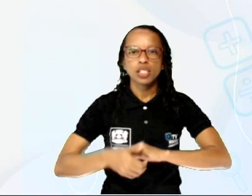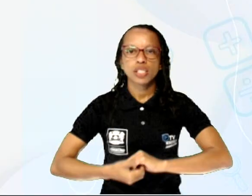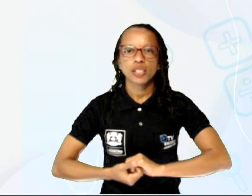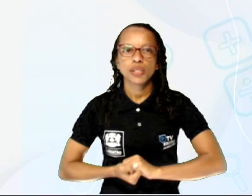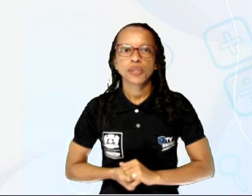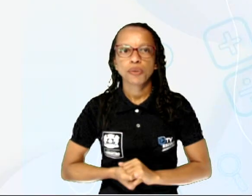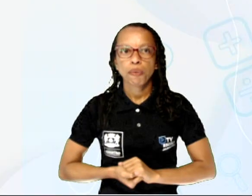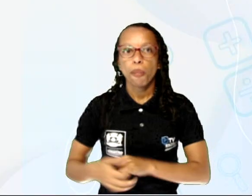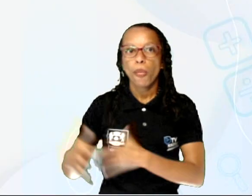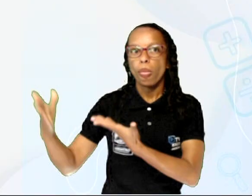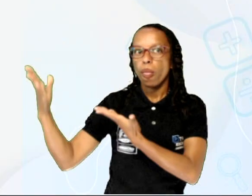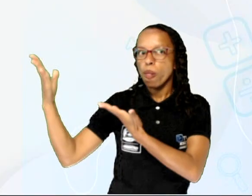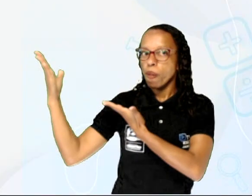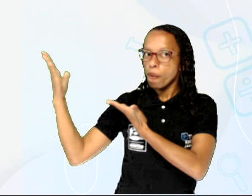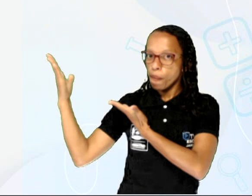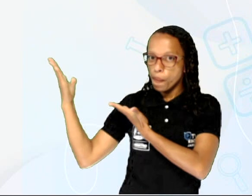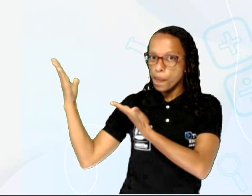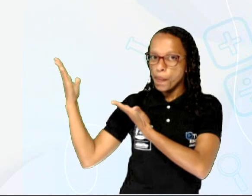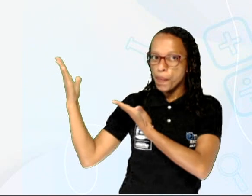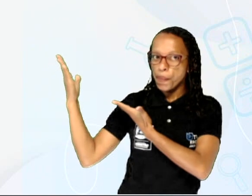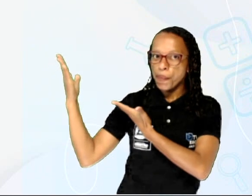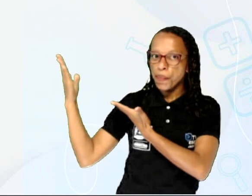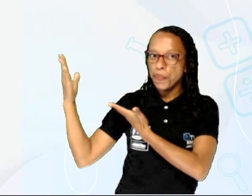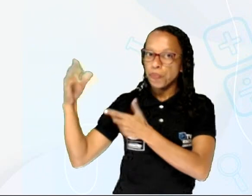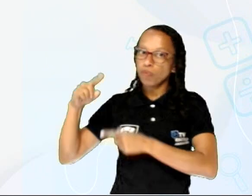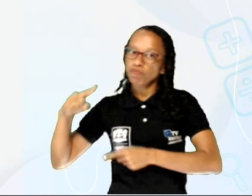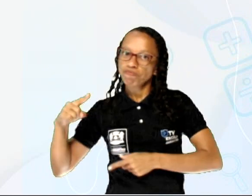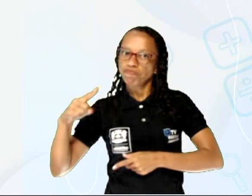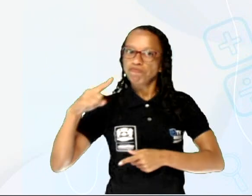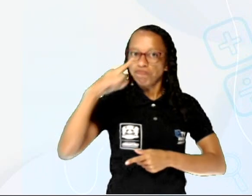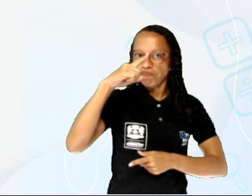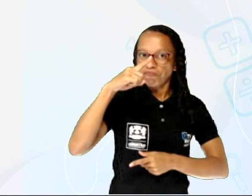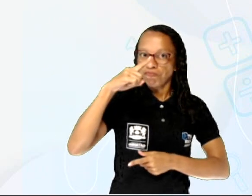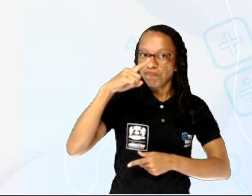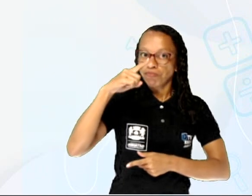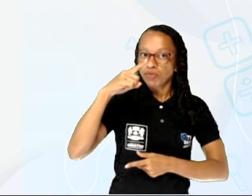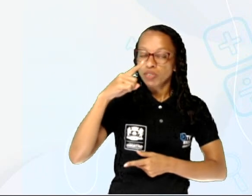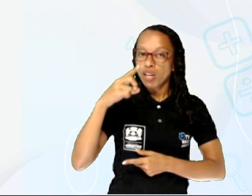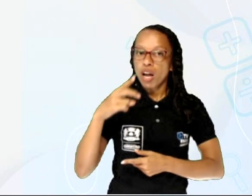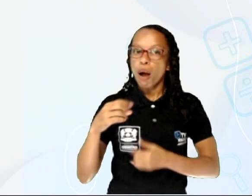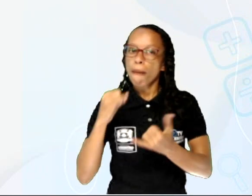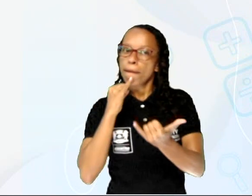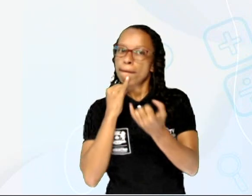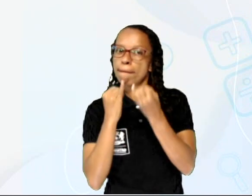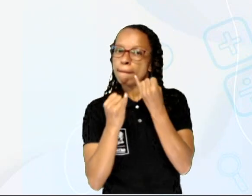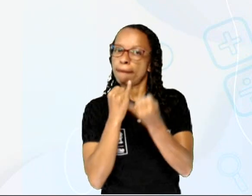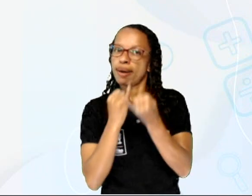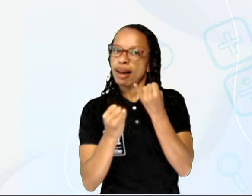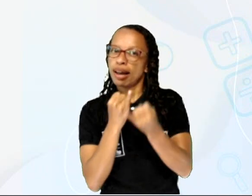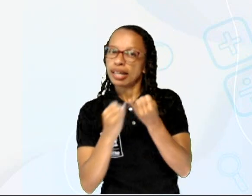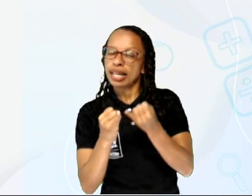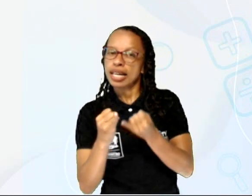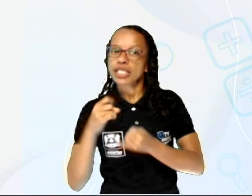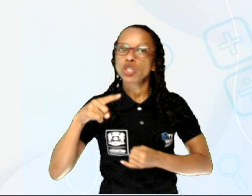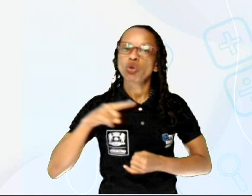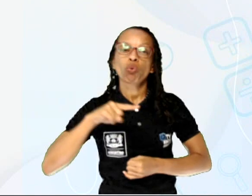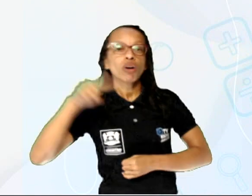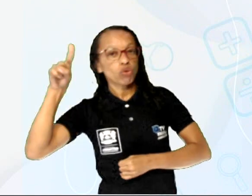O acento grave, que parece um agudo, só que é do lado ao contrário.